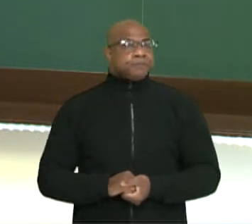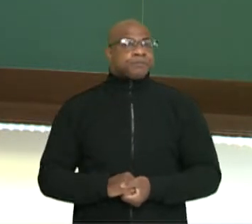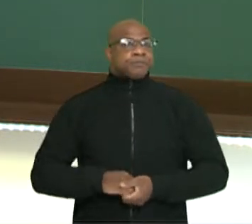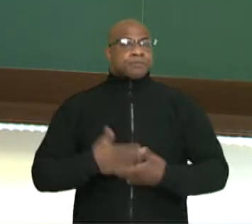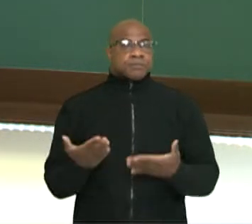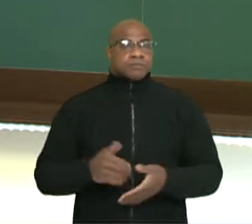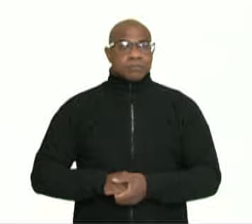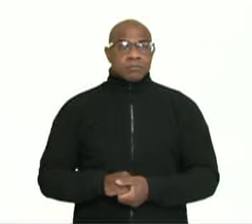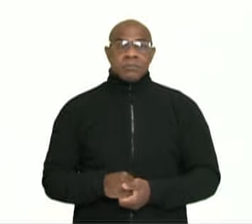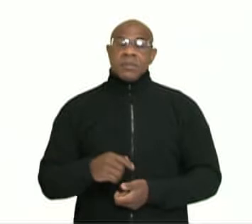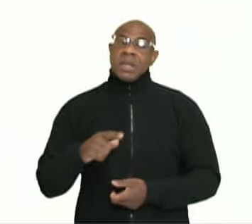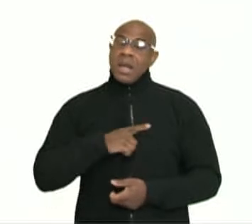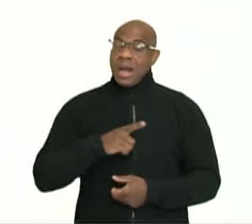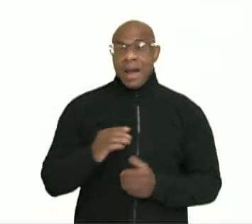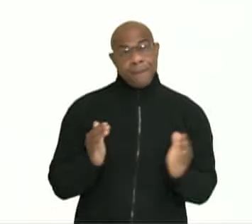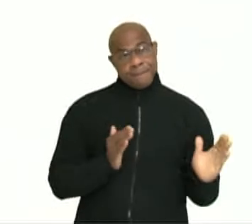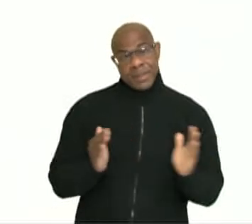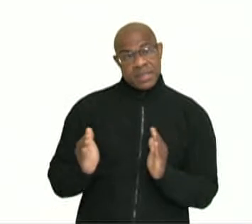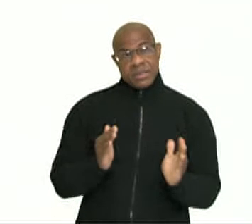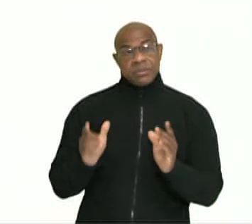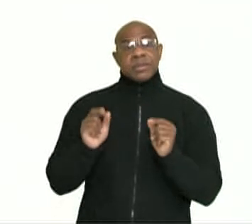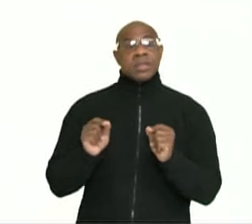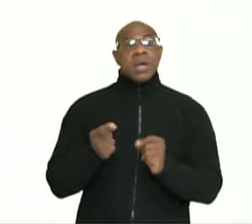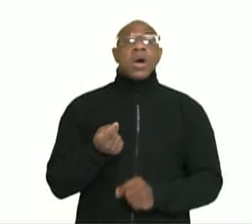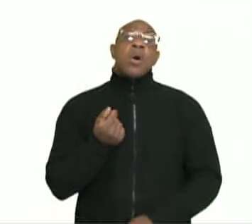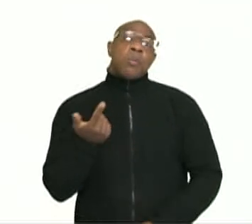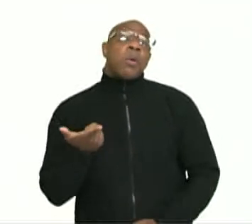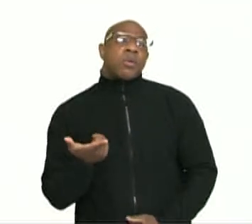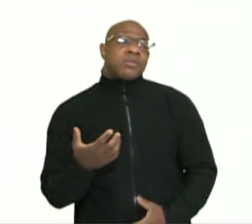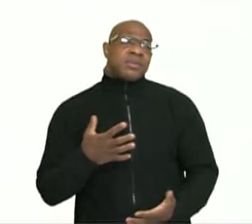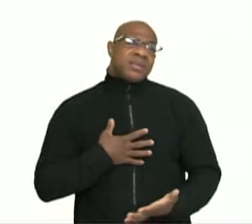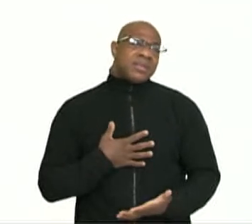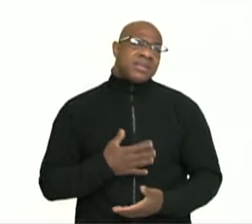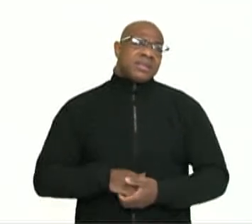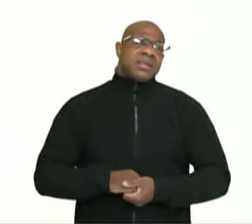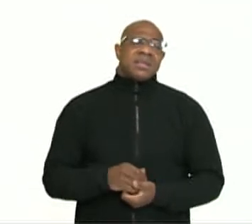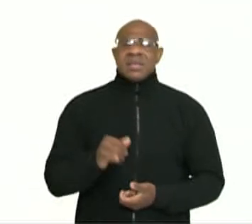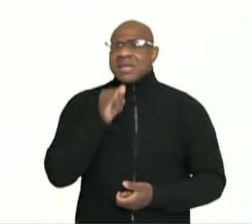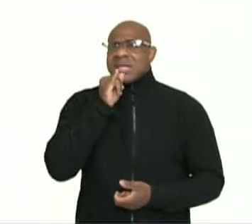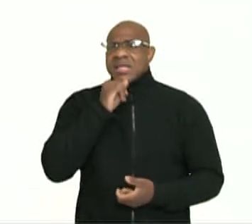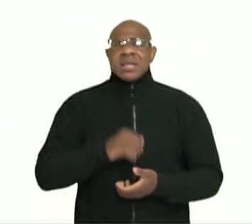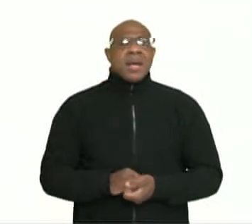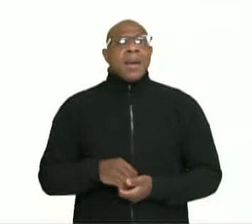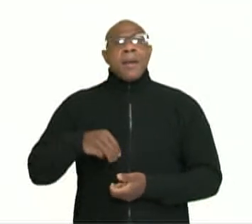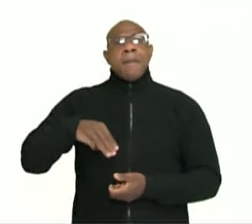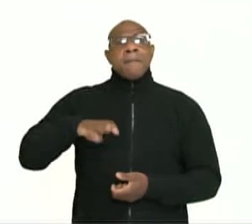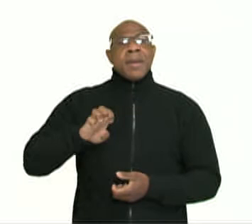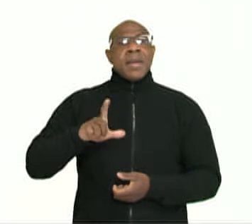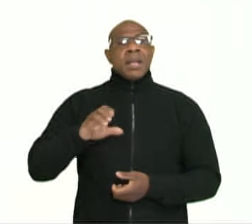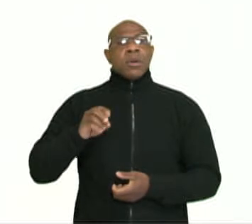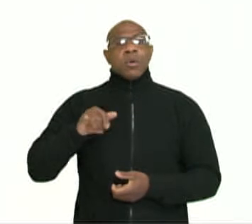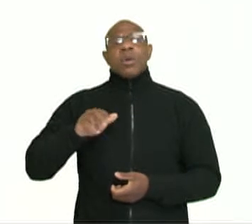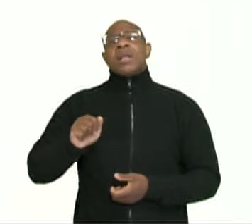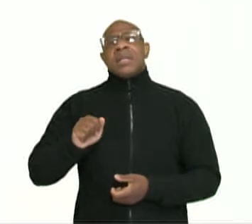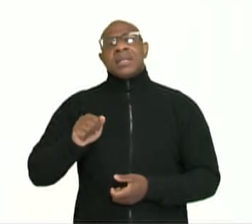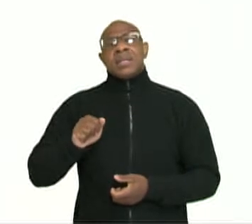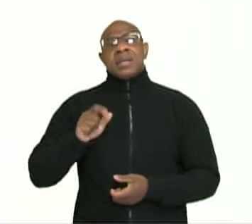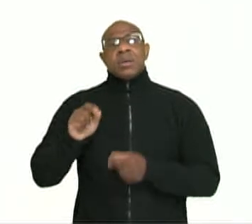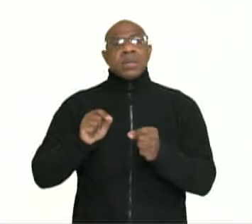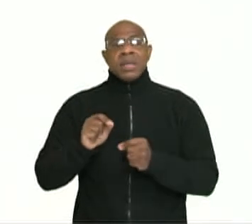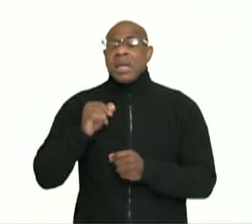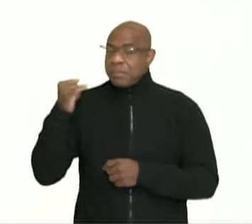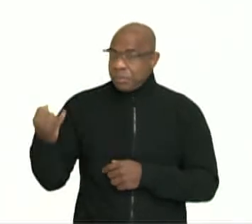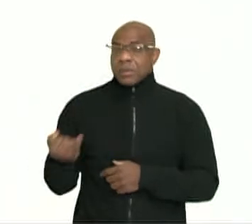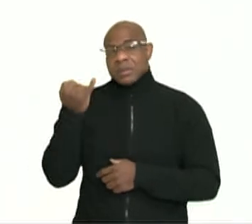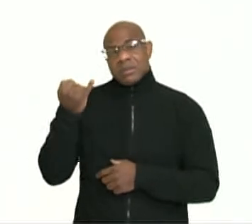Há ocasiões em que um pouco de melancolia é essencial. Tá, mas para que seria importante? Para encarar e lidar com